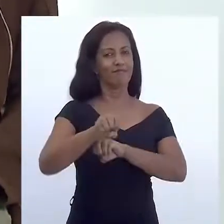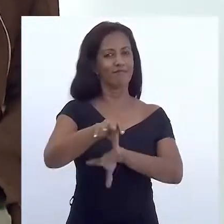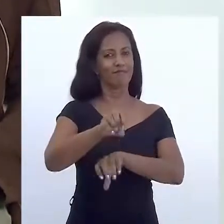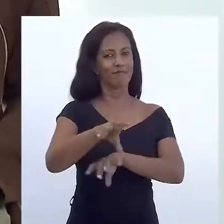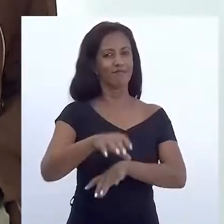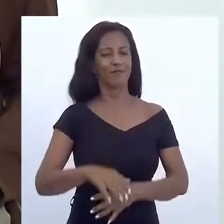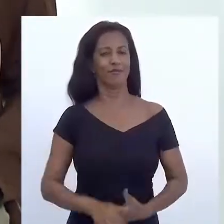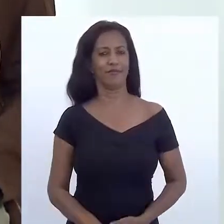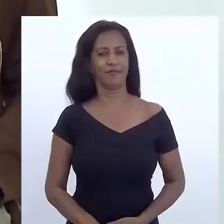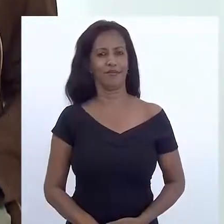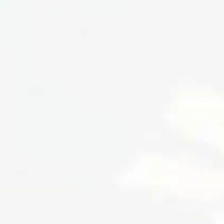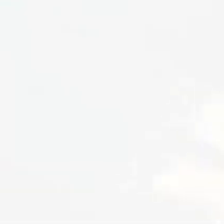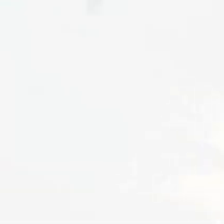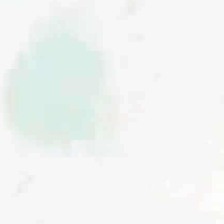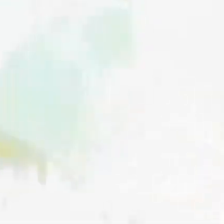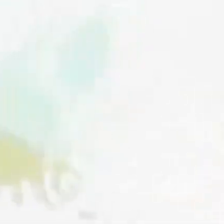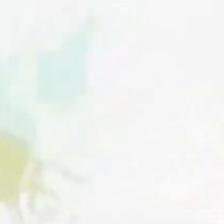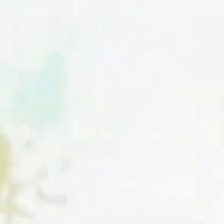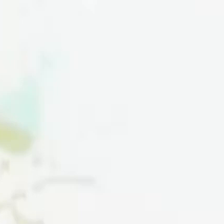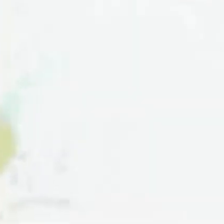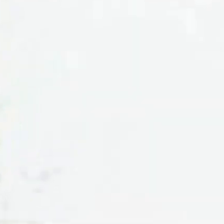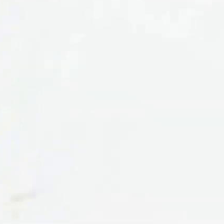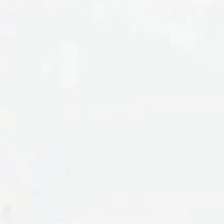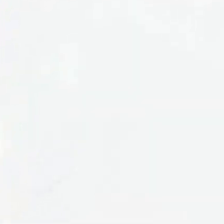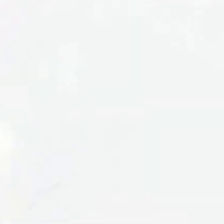o Educação.